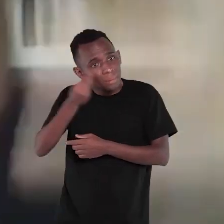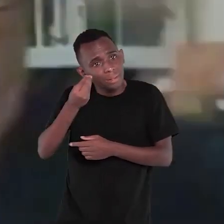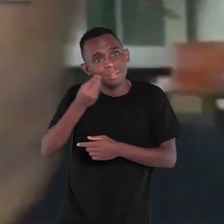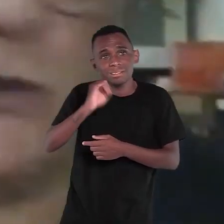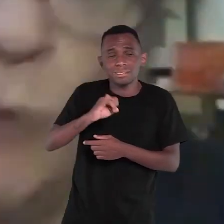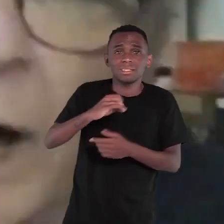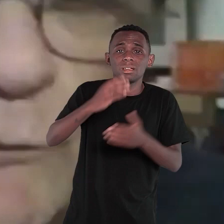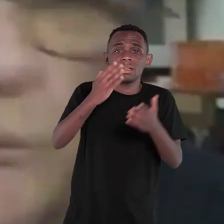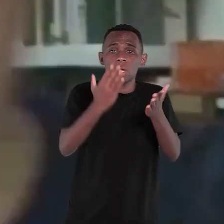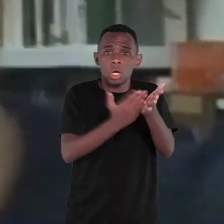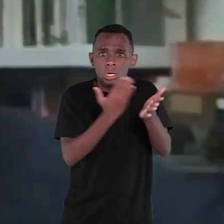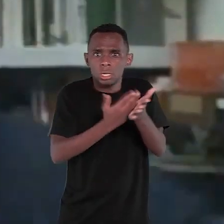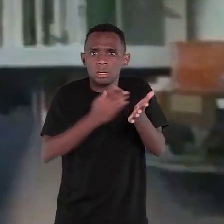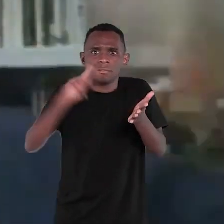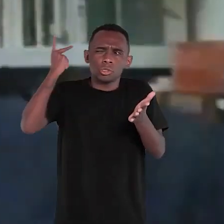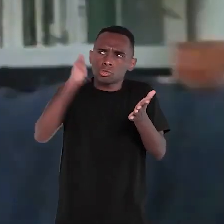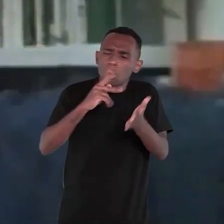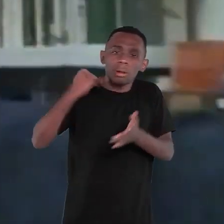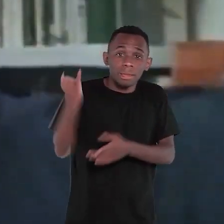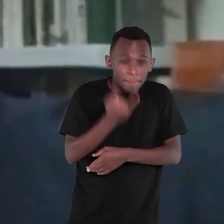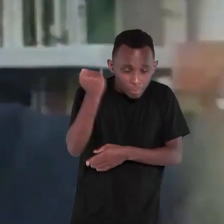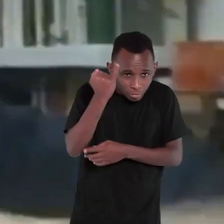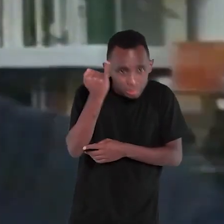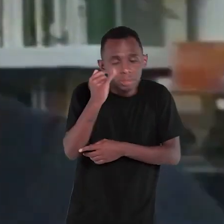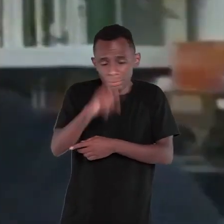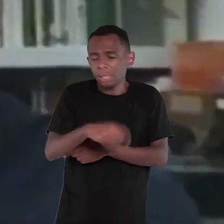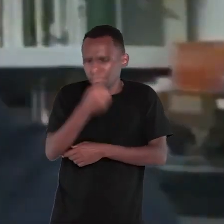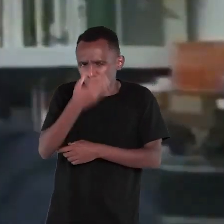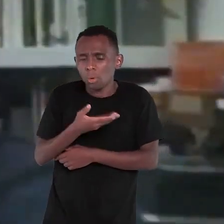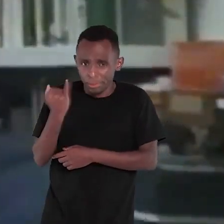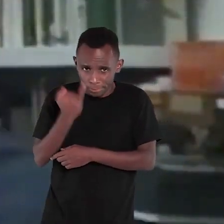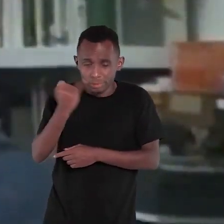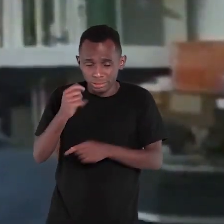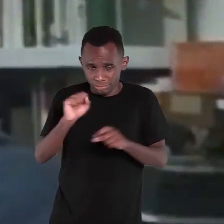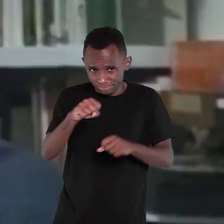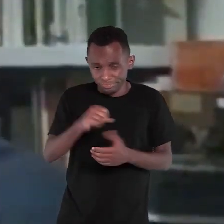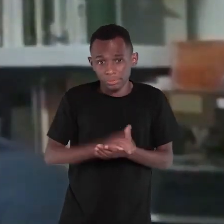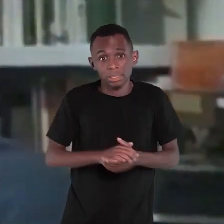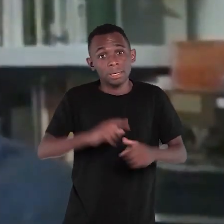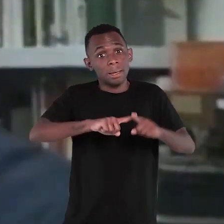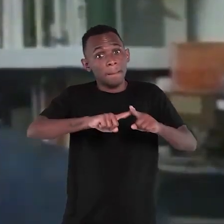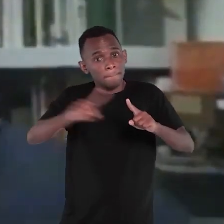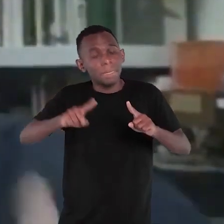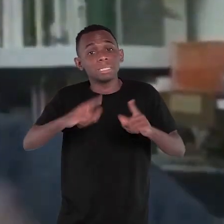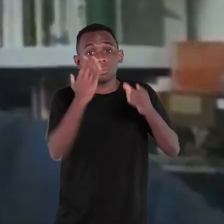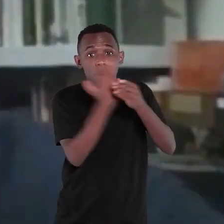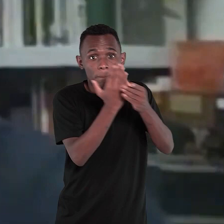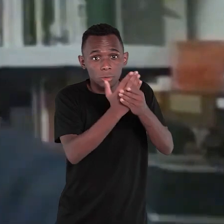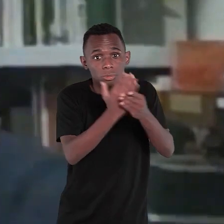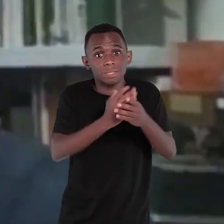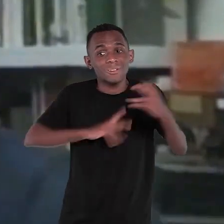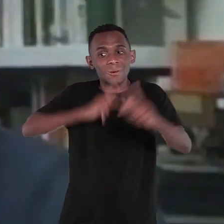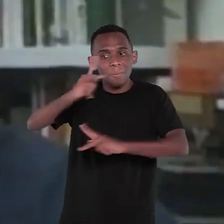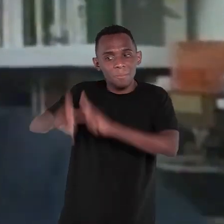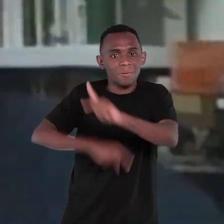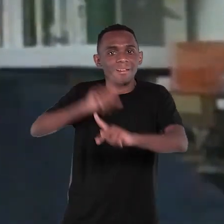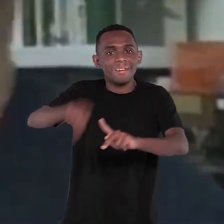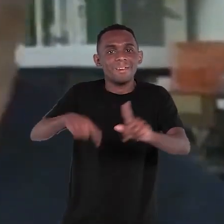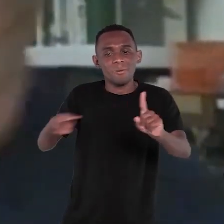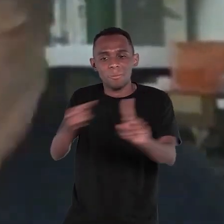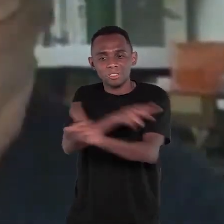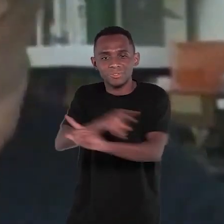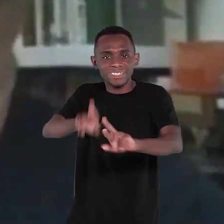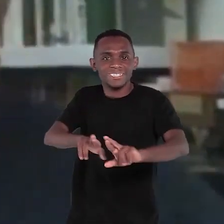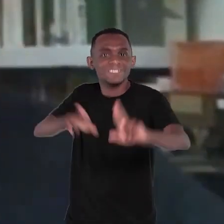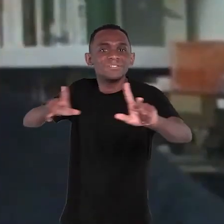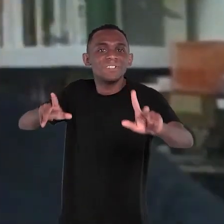tem um acervo histórico importante que você quer preservar e tal, isso é importante, né? Mas uma biblioteca pública, ela é